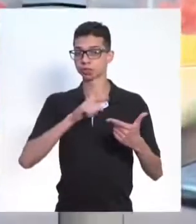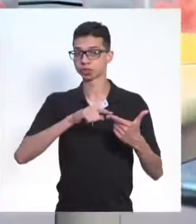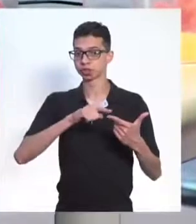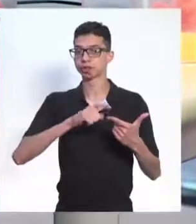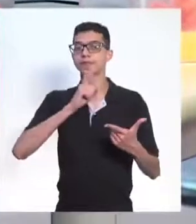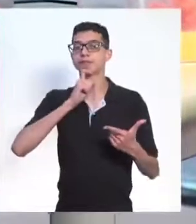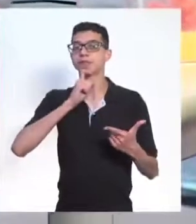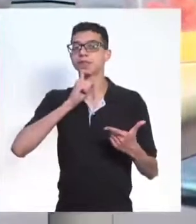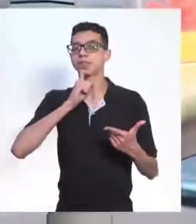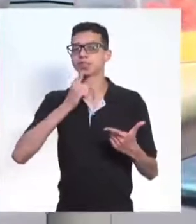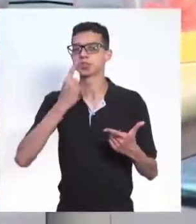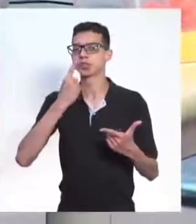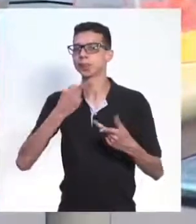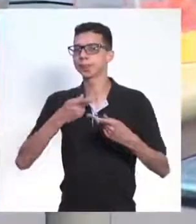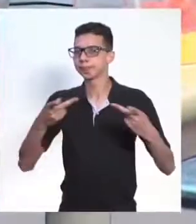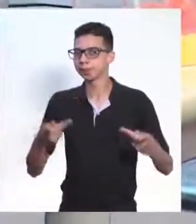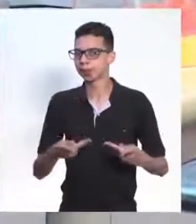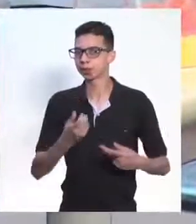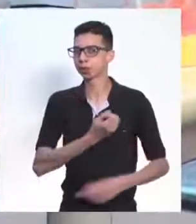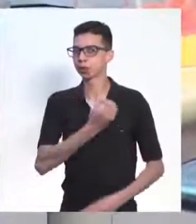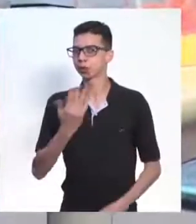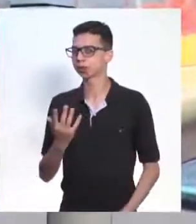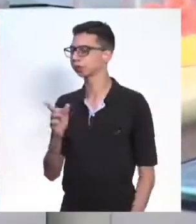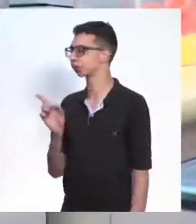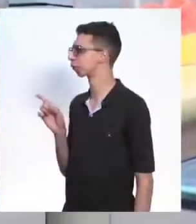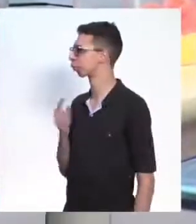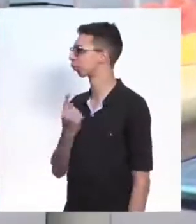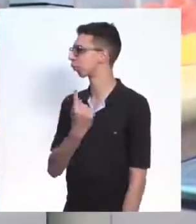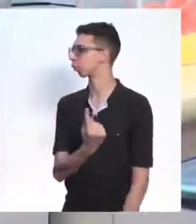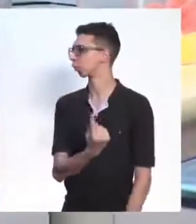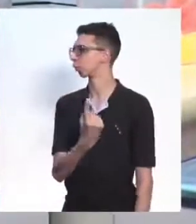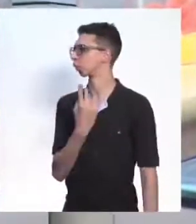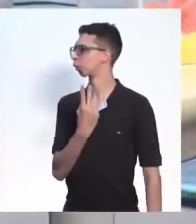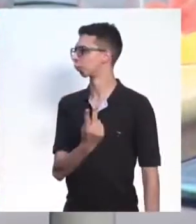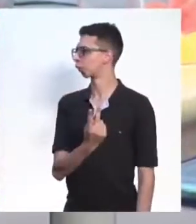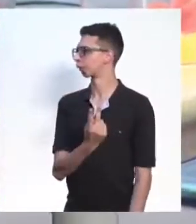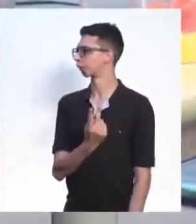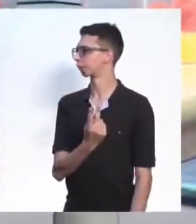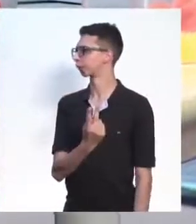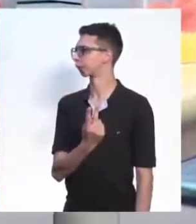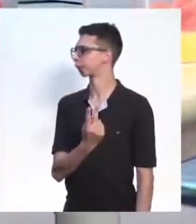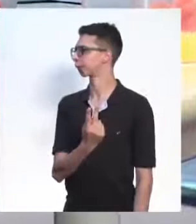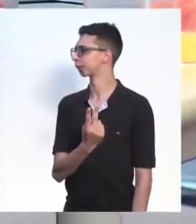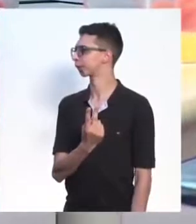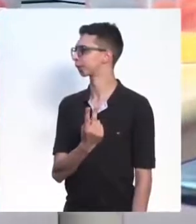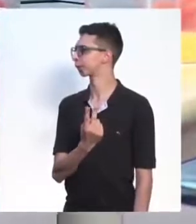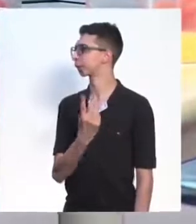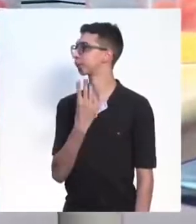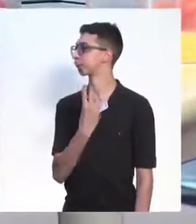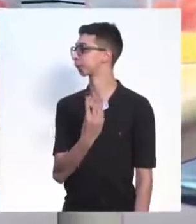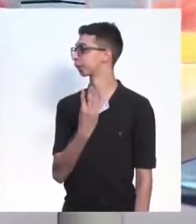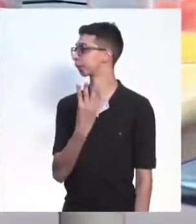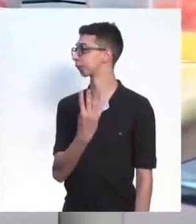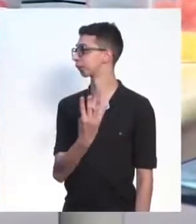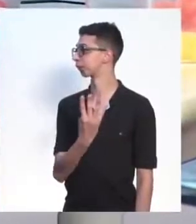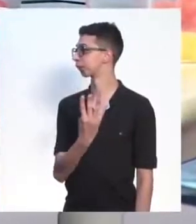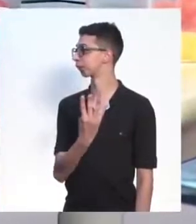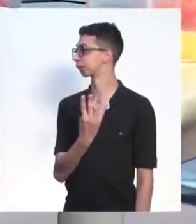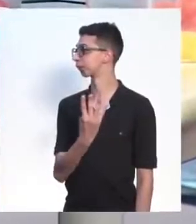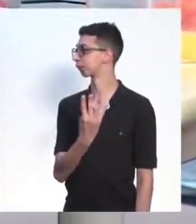prato. Então vamos lá. 1, 2, 3,